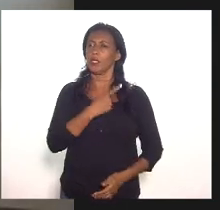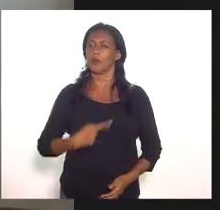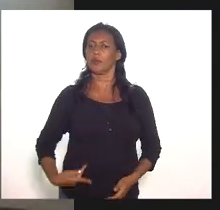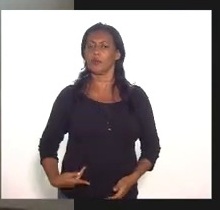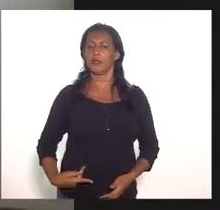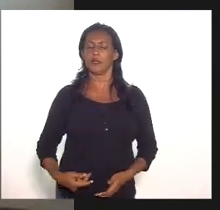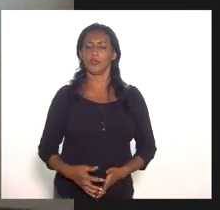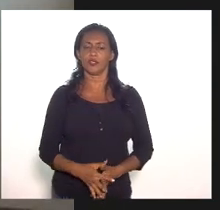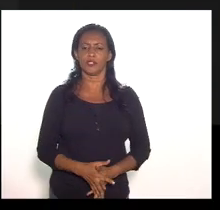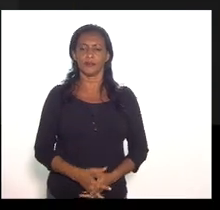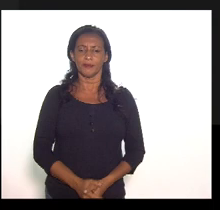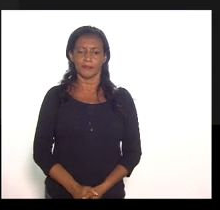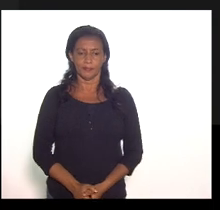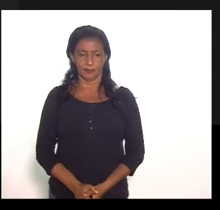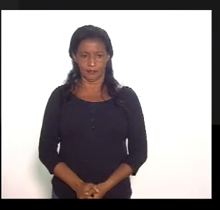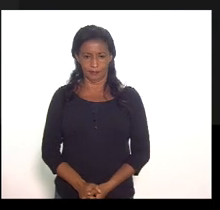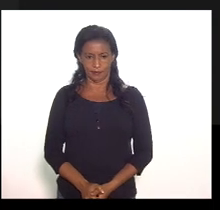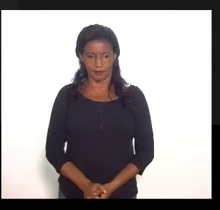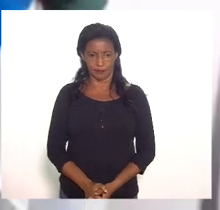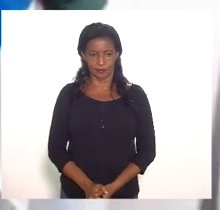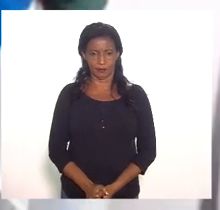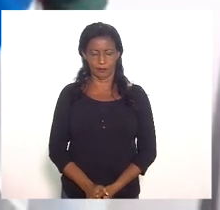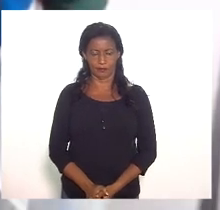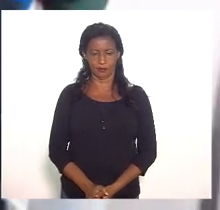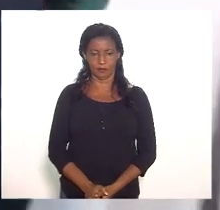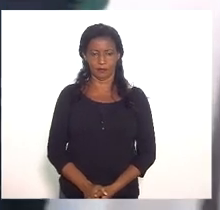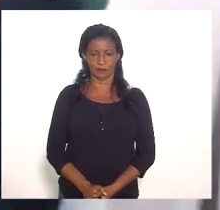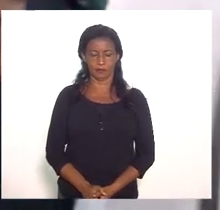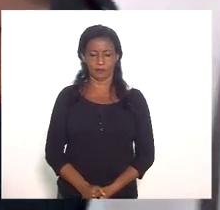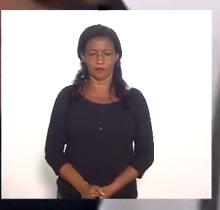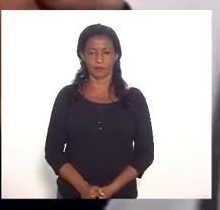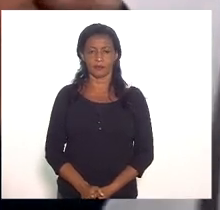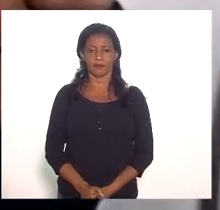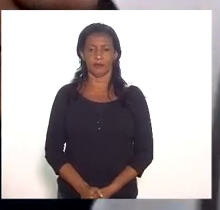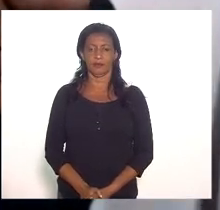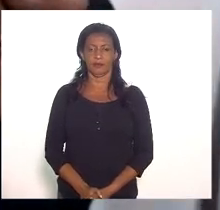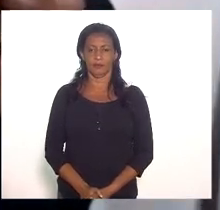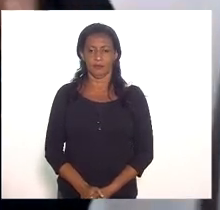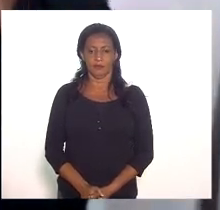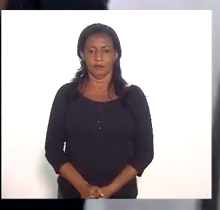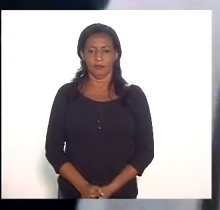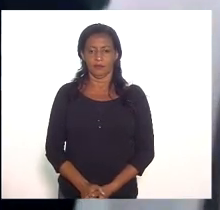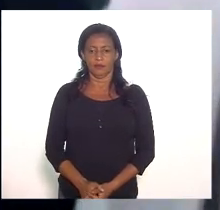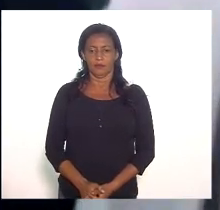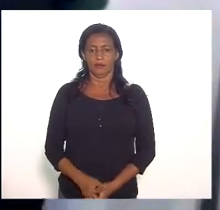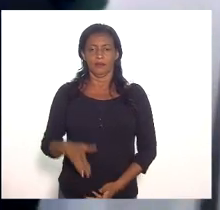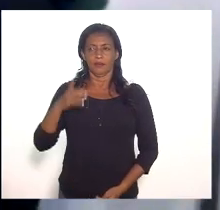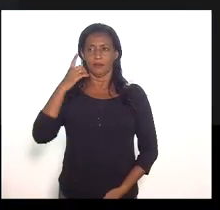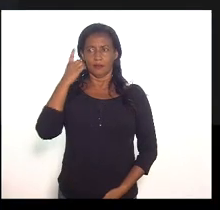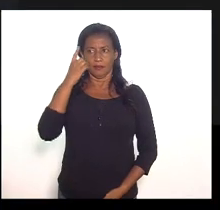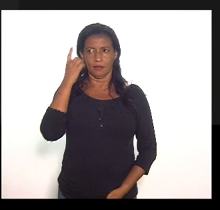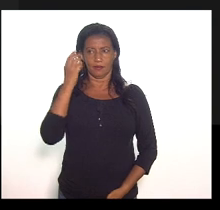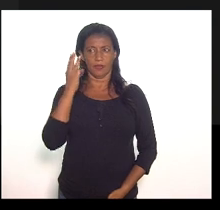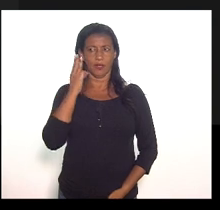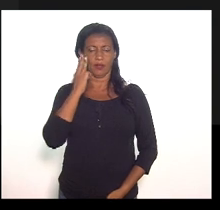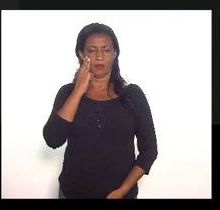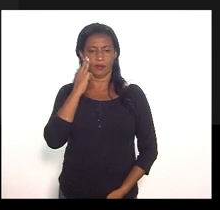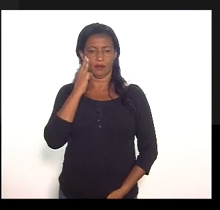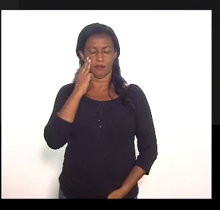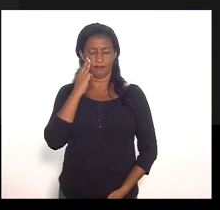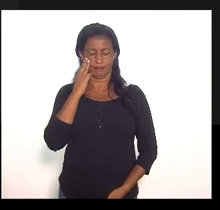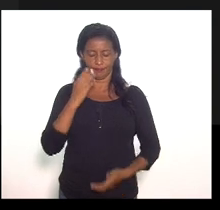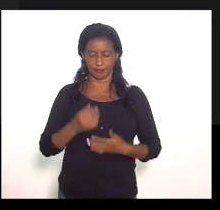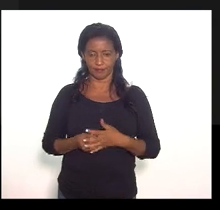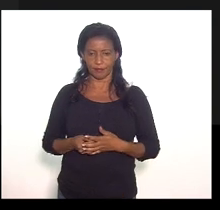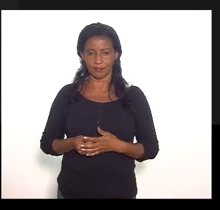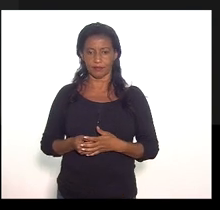presidente. Uma palavra, deputado Valdeque Carneiro. Senhor